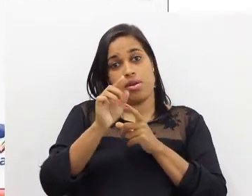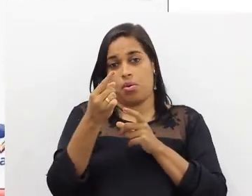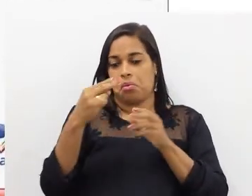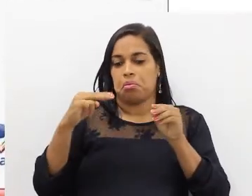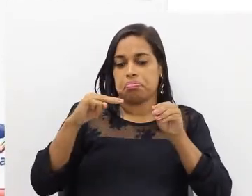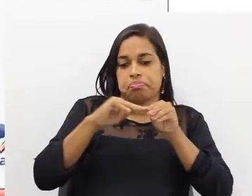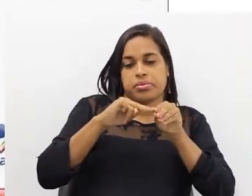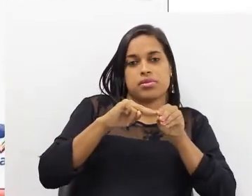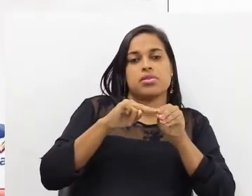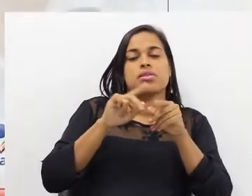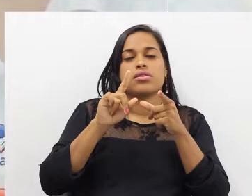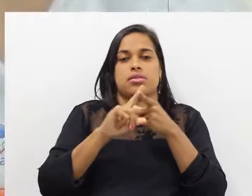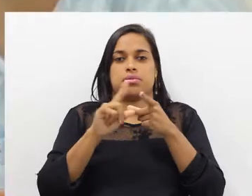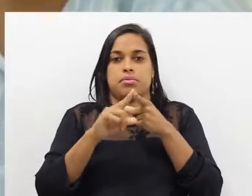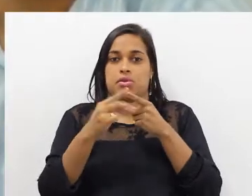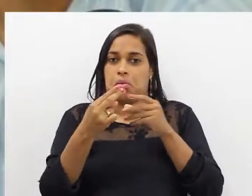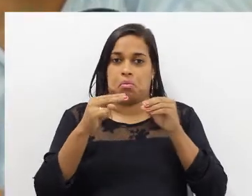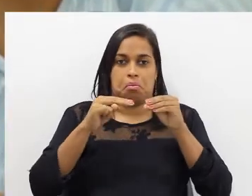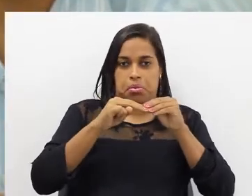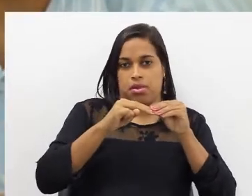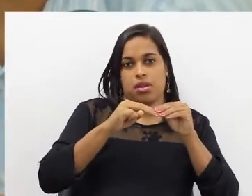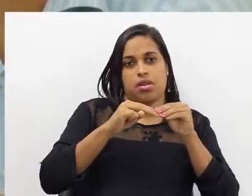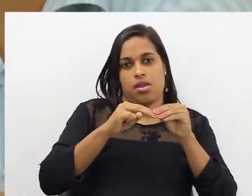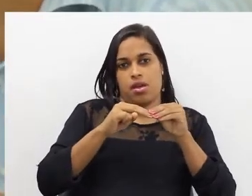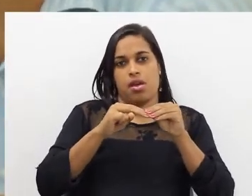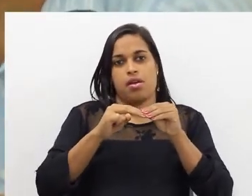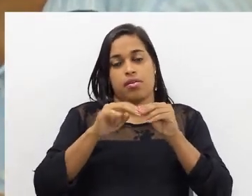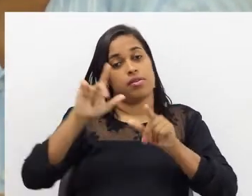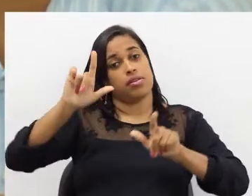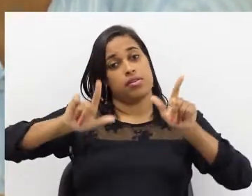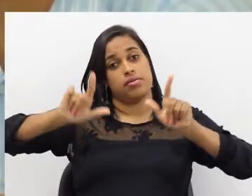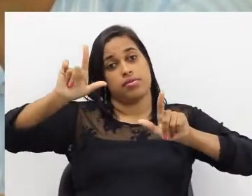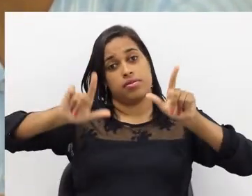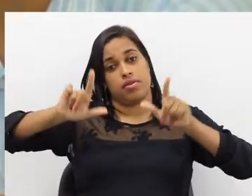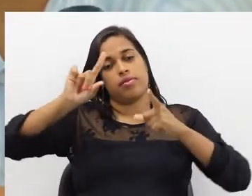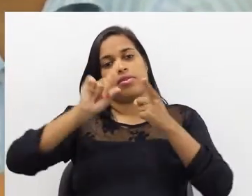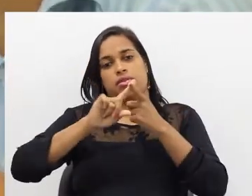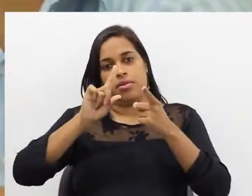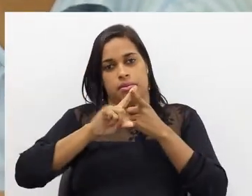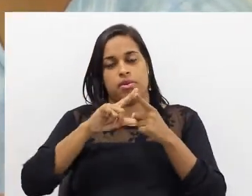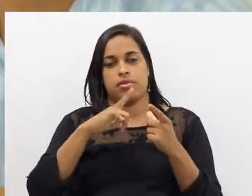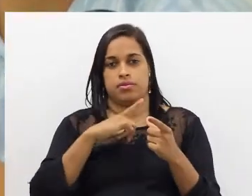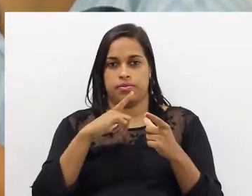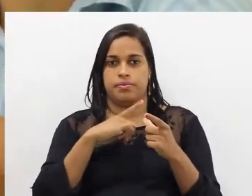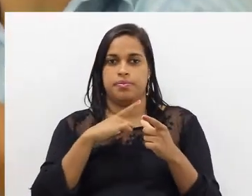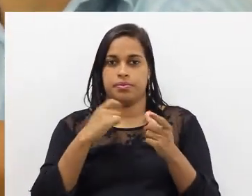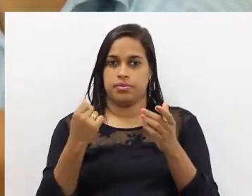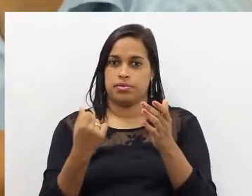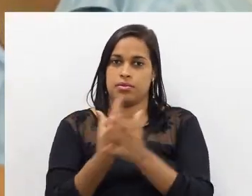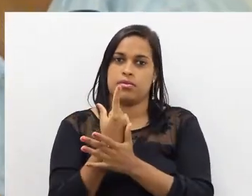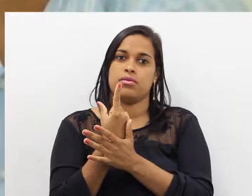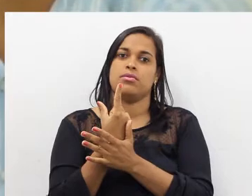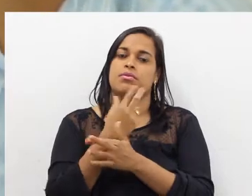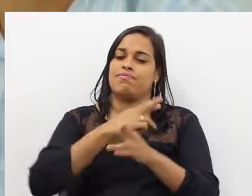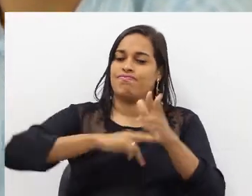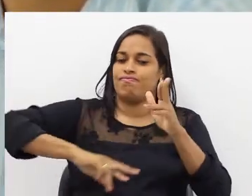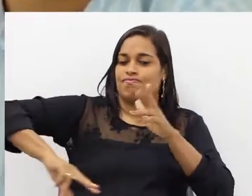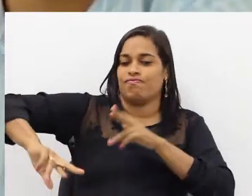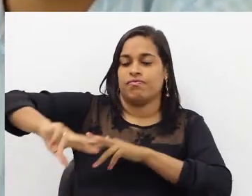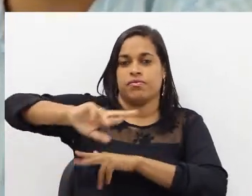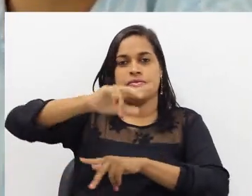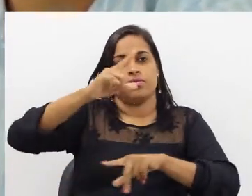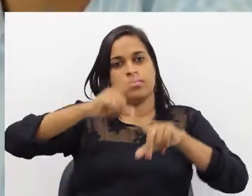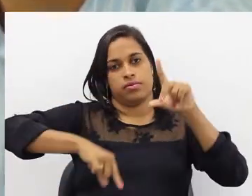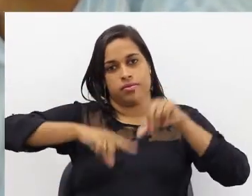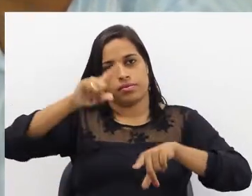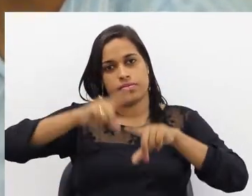ou duas, você quer aumentar, a gente compra o hub. As TVs hoje, os DVDs também, podem comprar hub para você ligar diversos equipamentos,